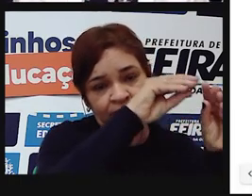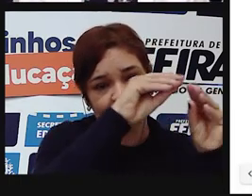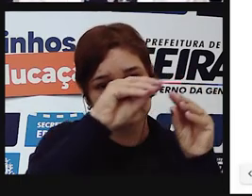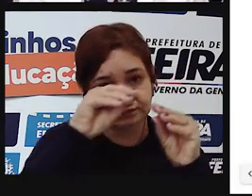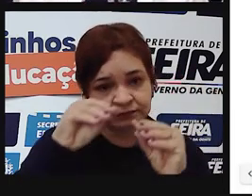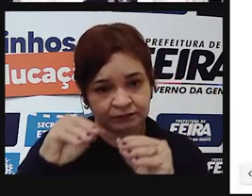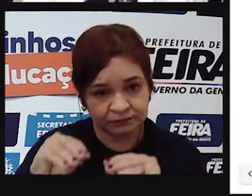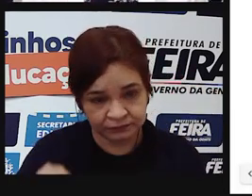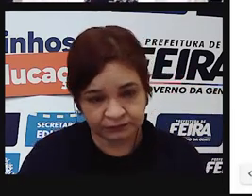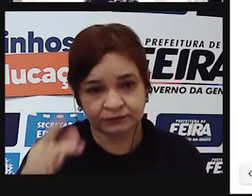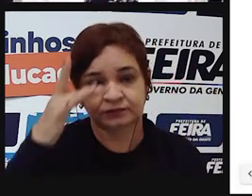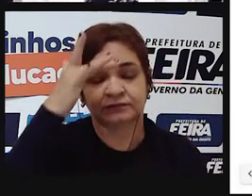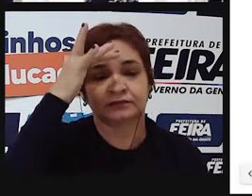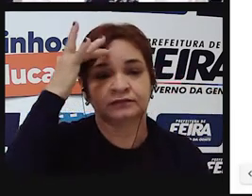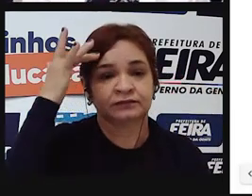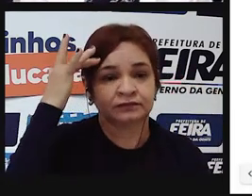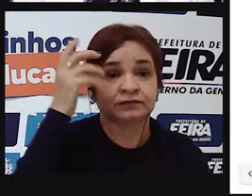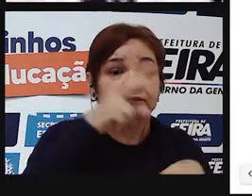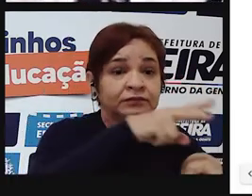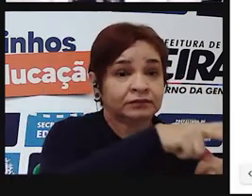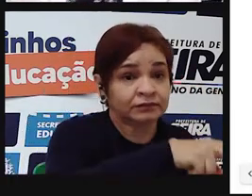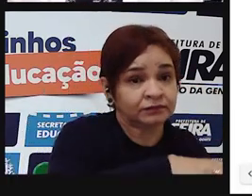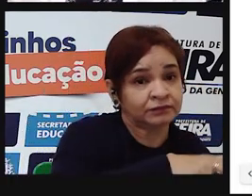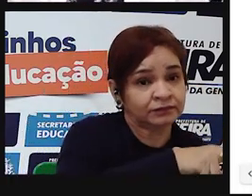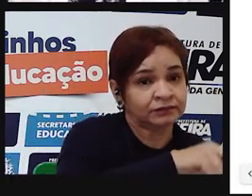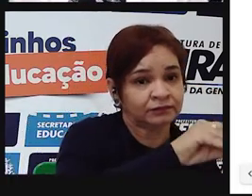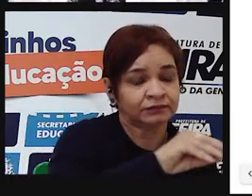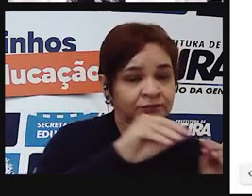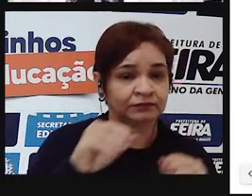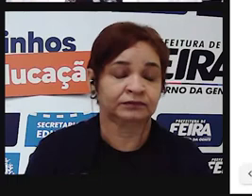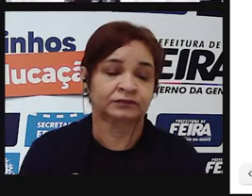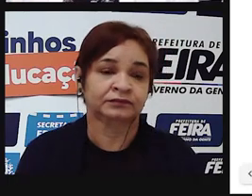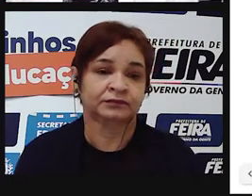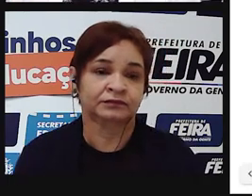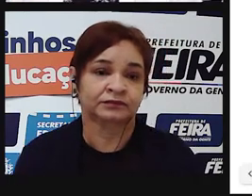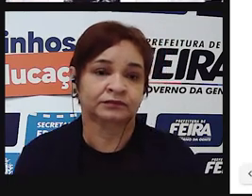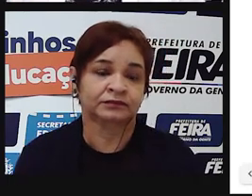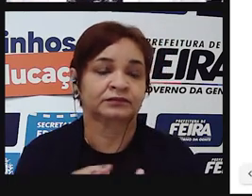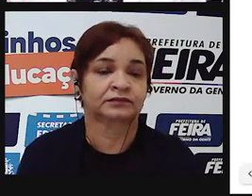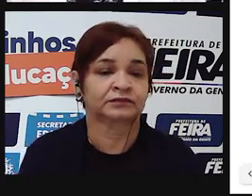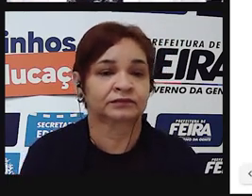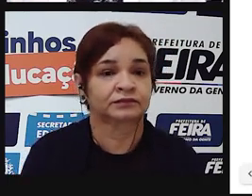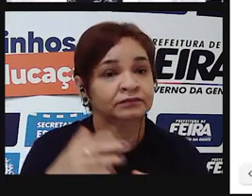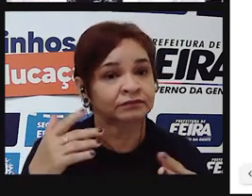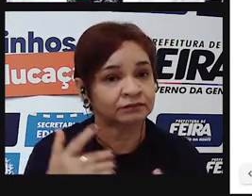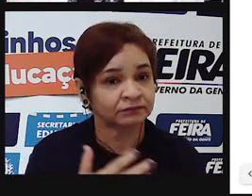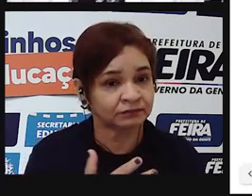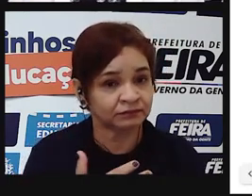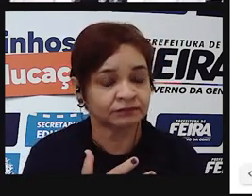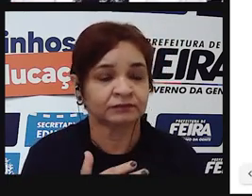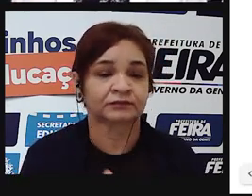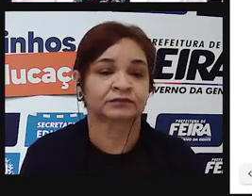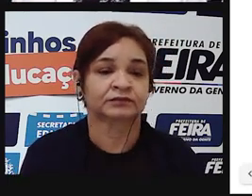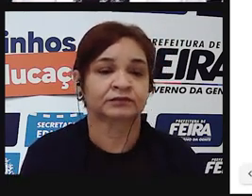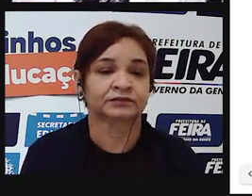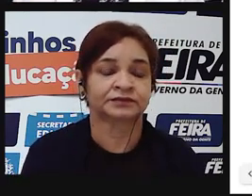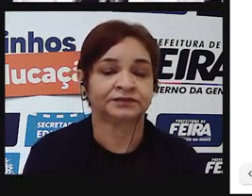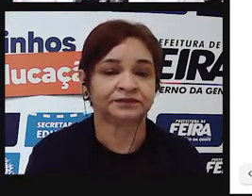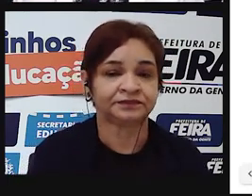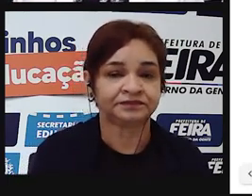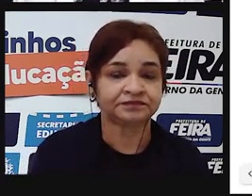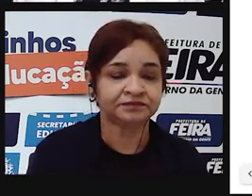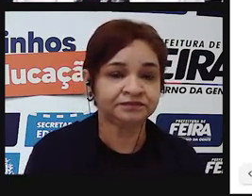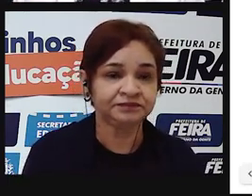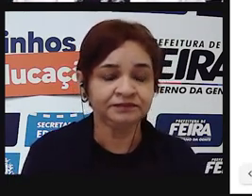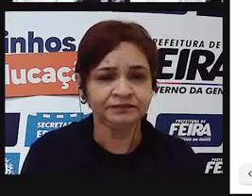daquele indivíduo que habita as áreas rurais para viver agora nesses novos centros urbanos. A